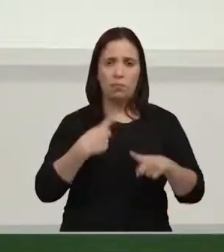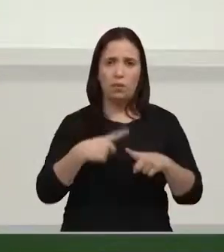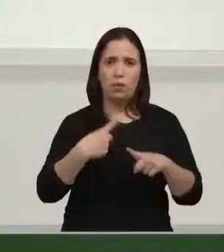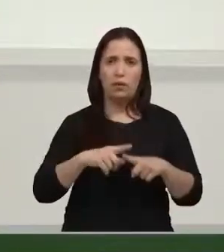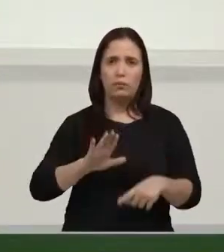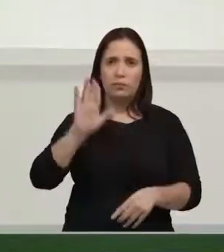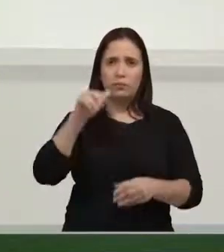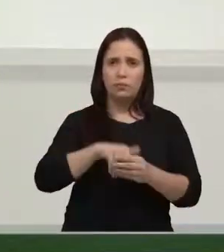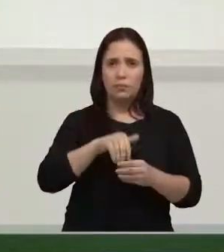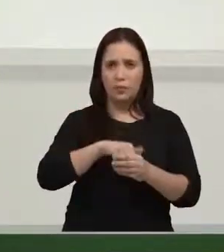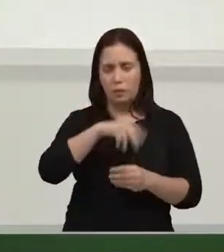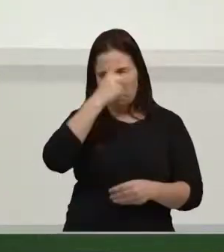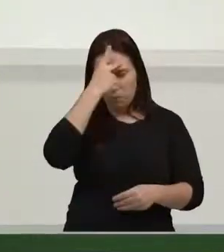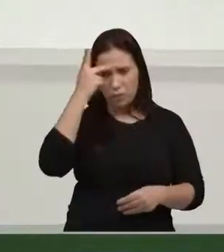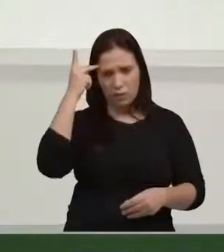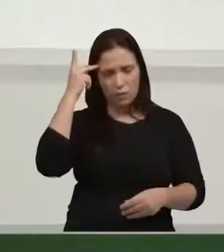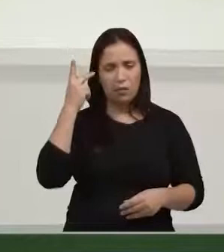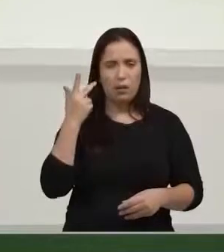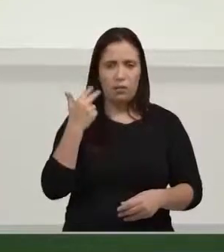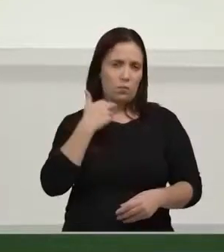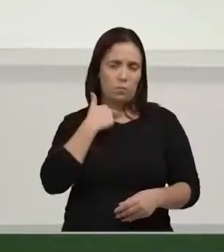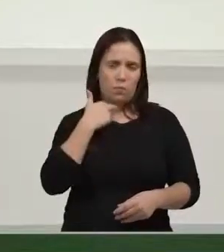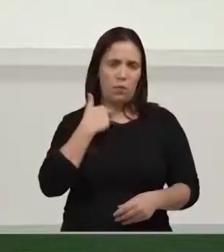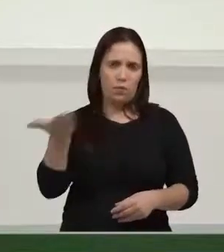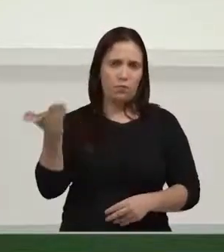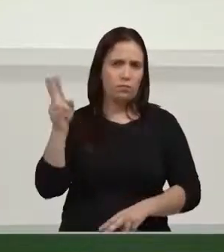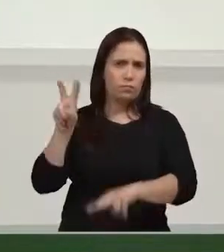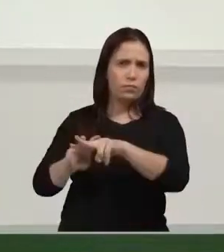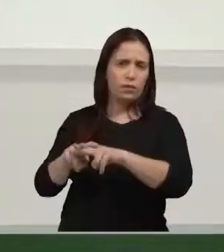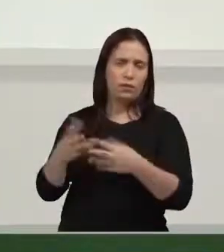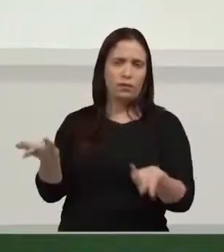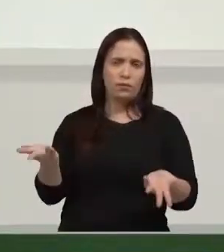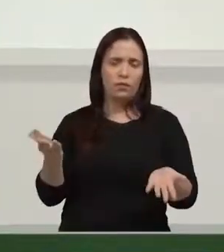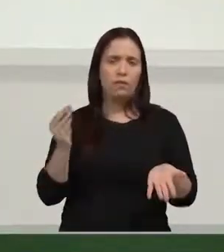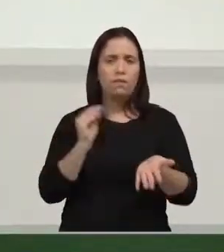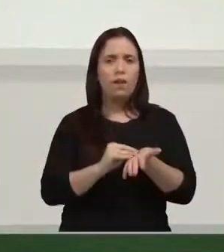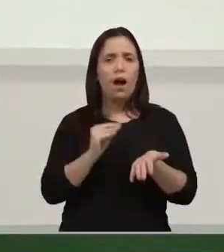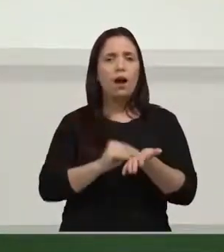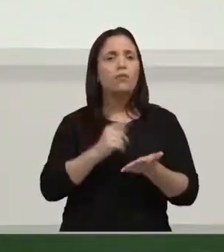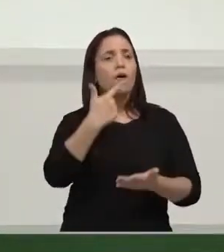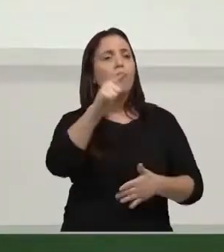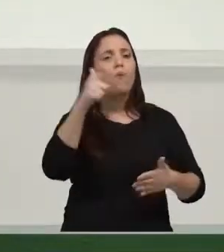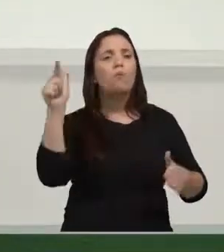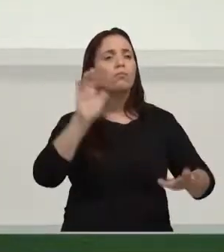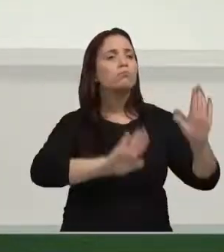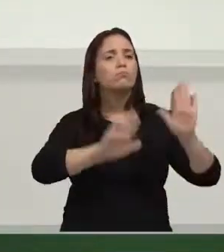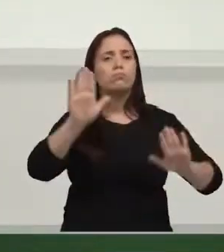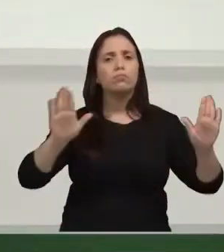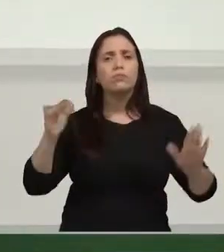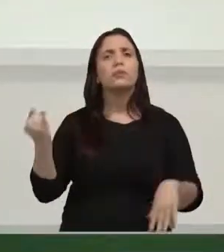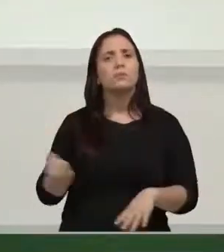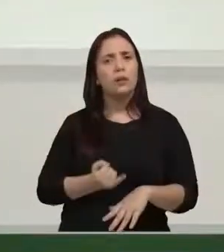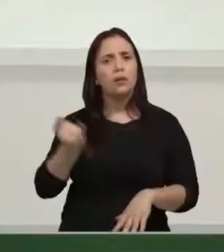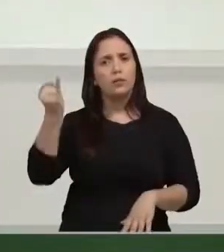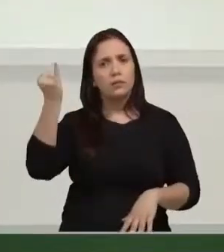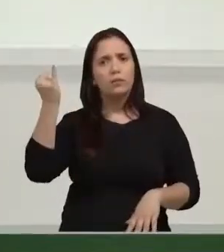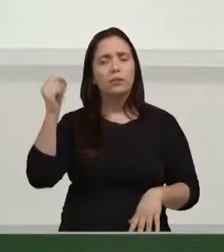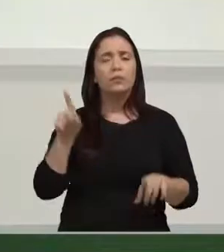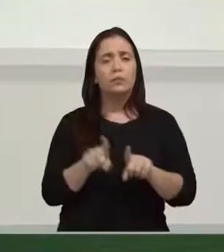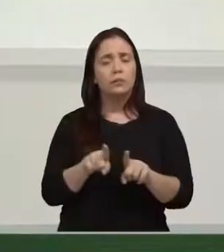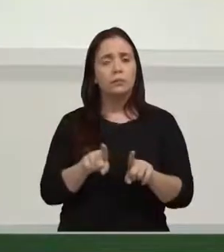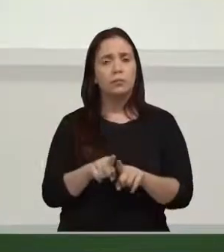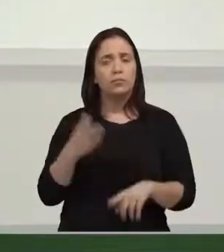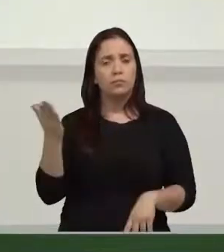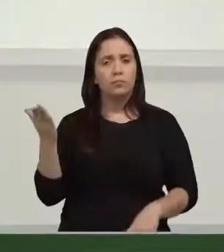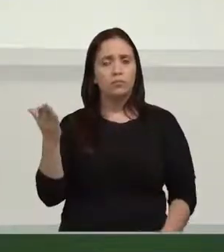uma candidatura de uma pessoa que não pode ser candidato, aí é demais, né? Esquecendo todos os outros, né? E lembrando que a própria Gleice